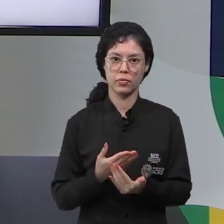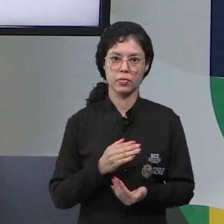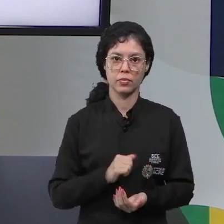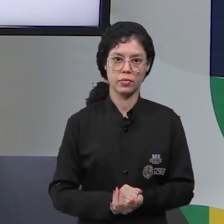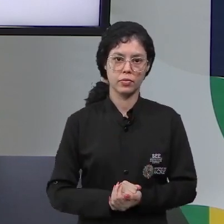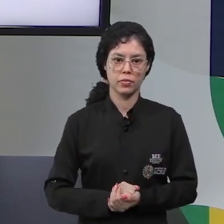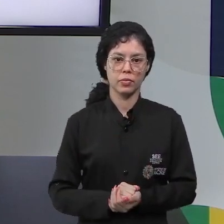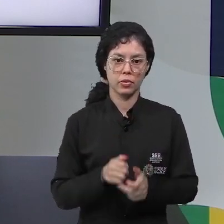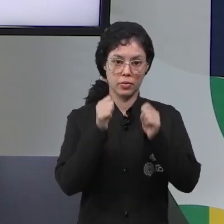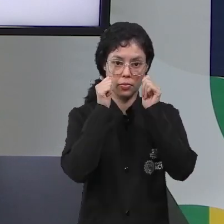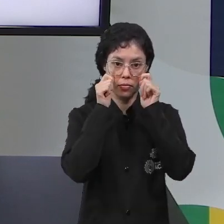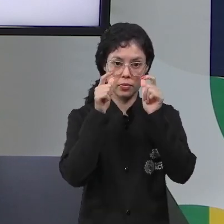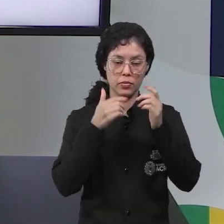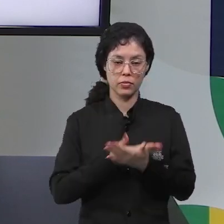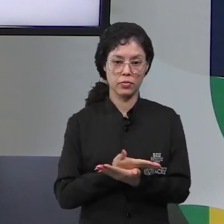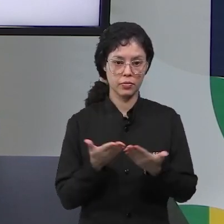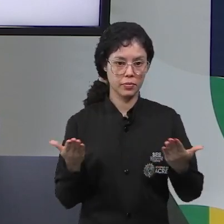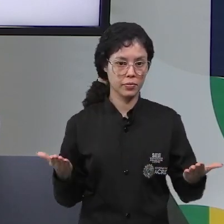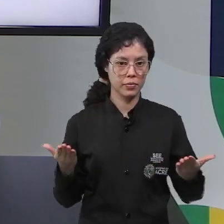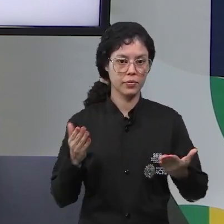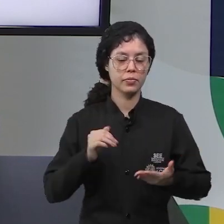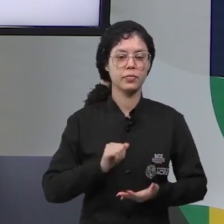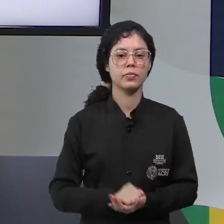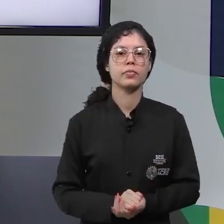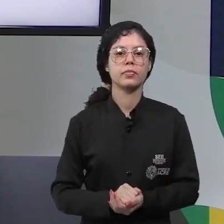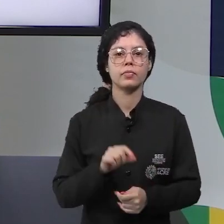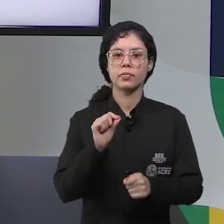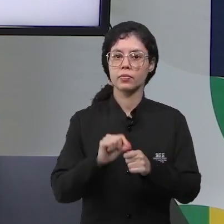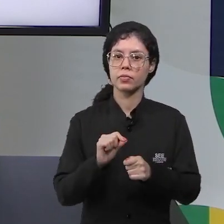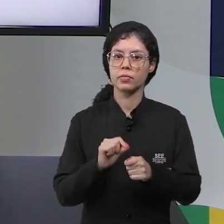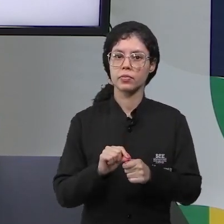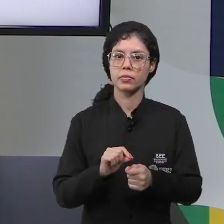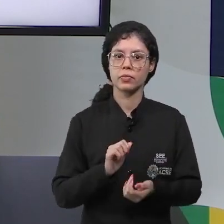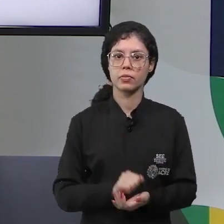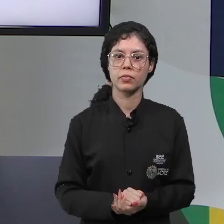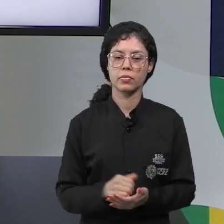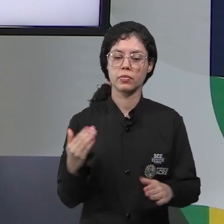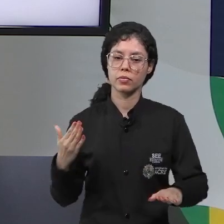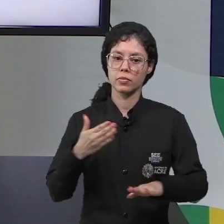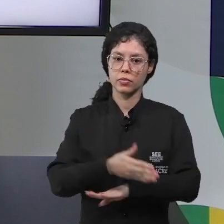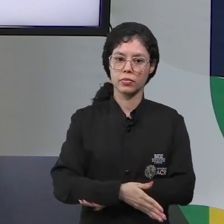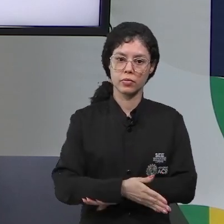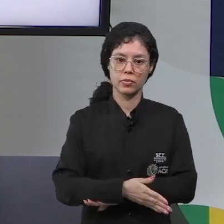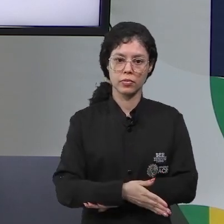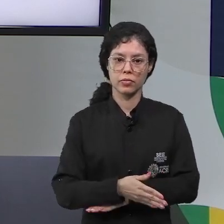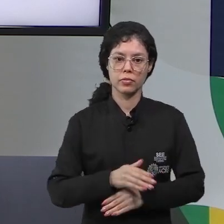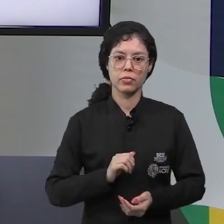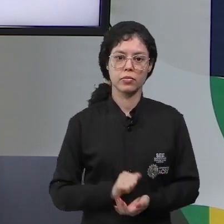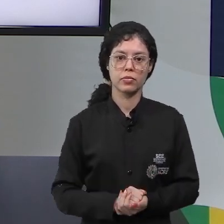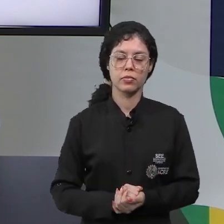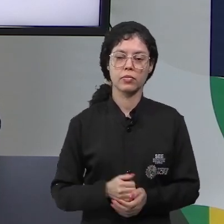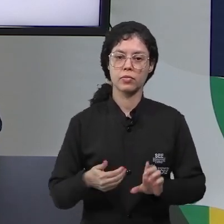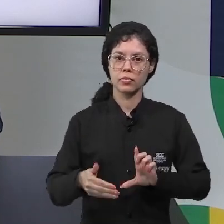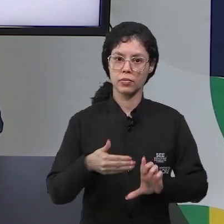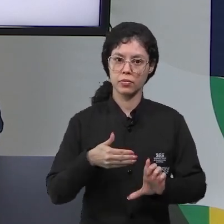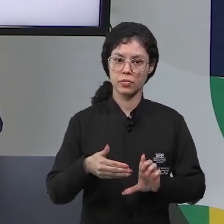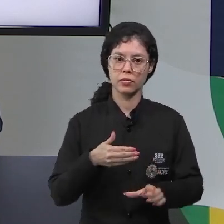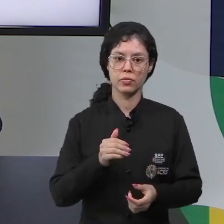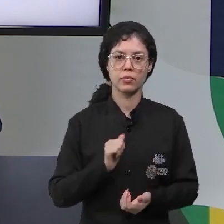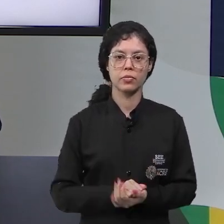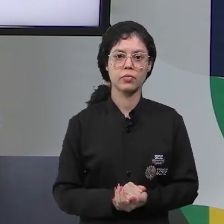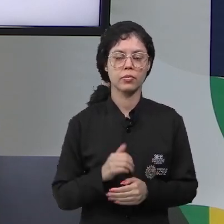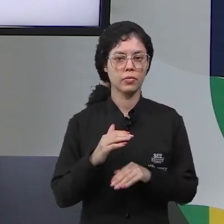agradeço muito a atenção de todos vocês. Faço o convite para que entrem na plataforma para